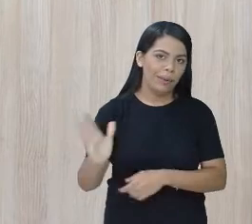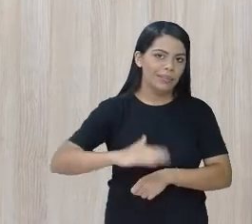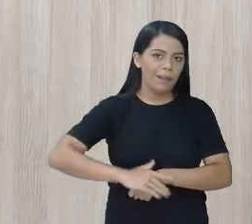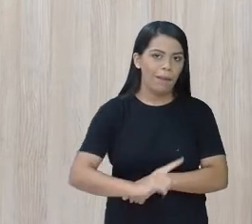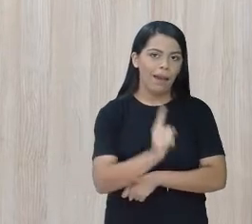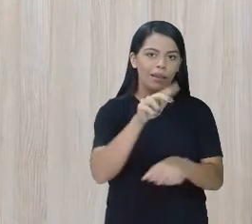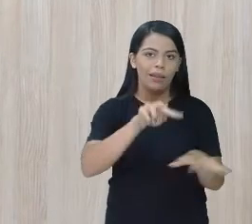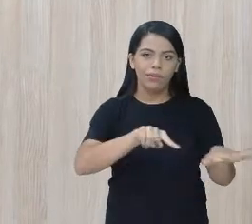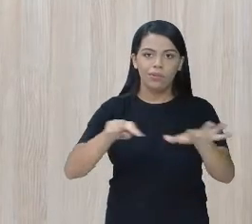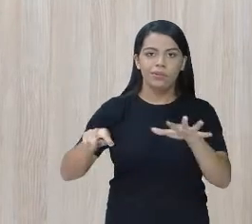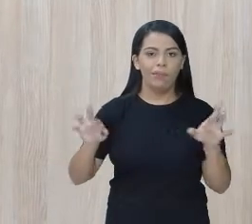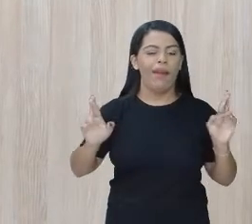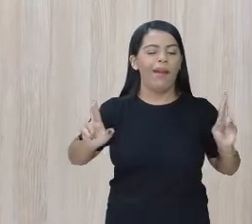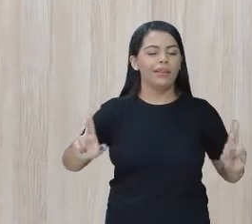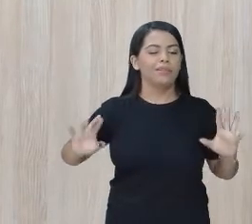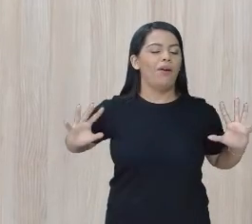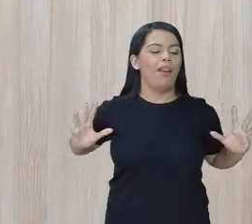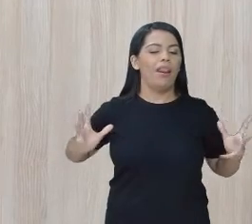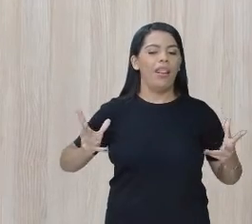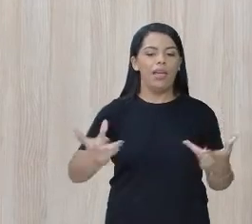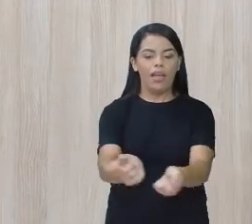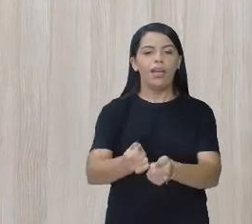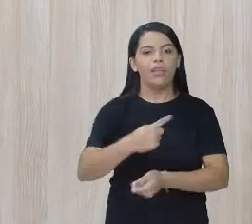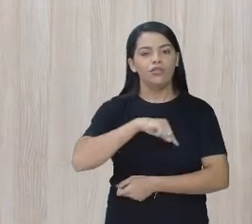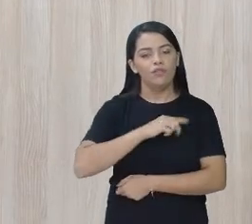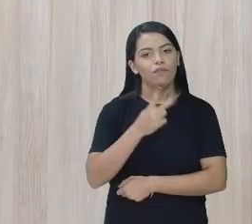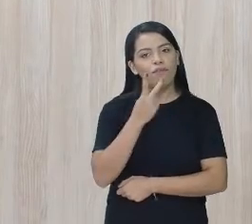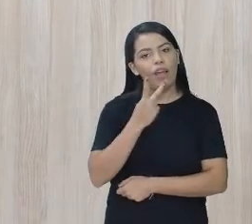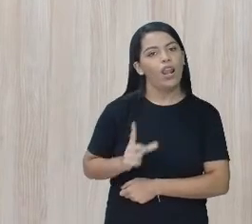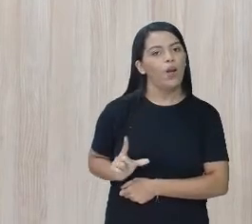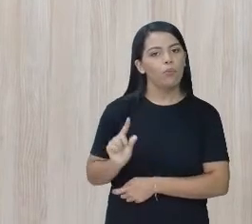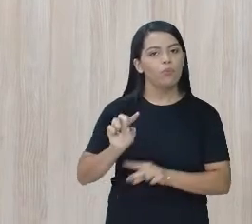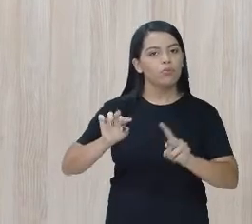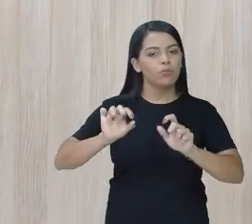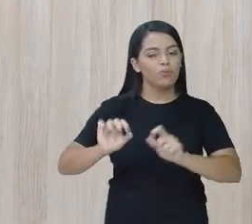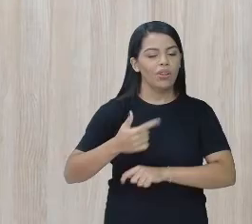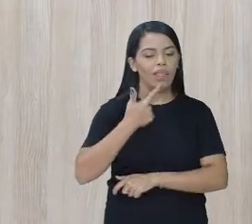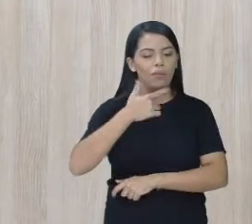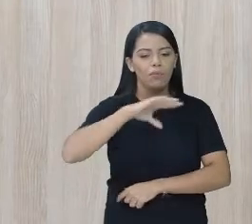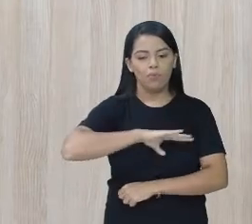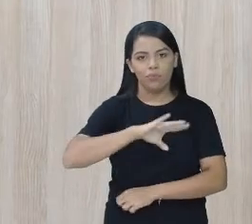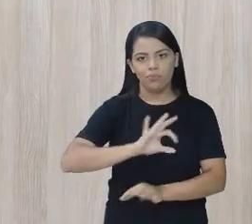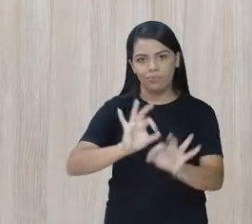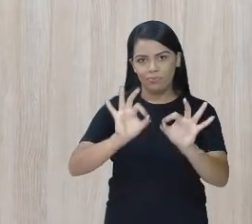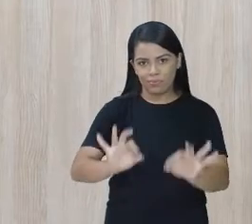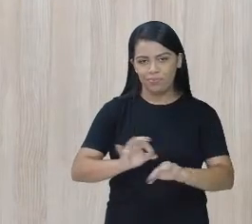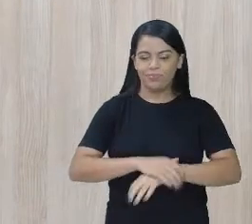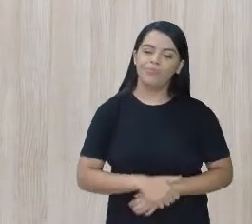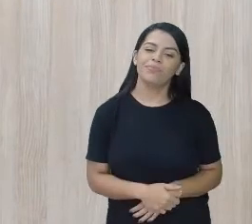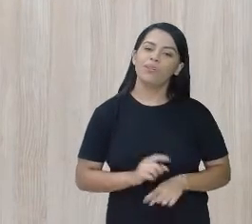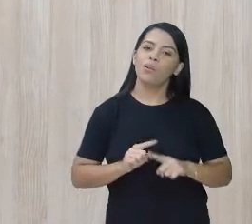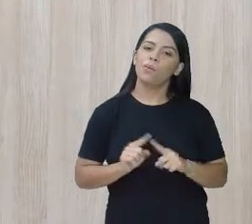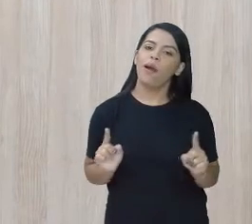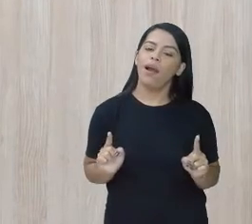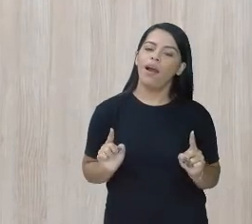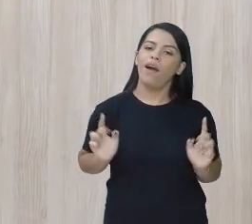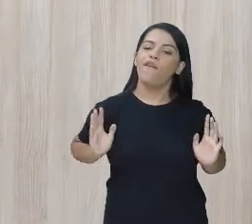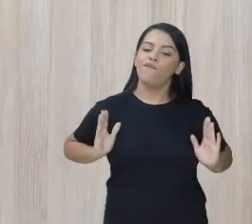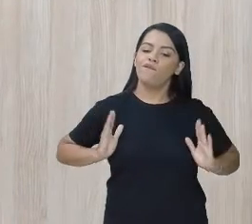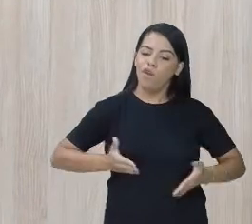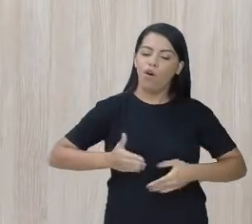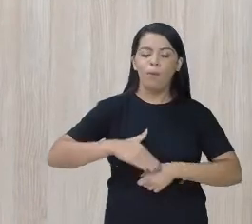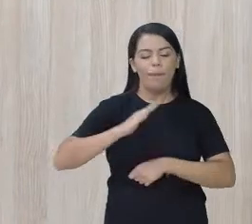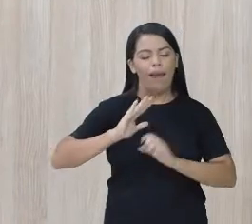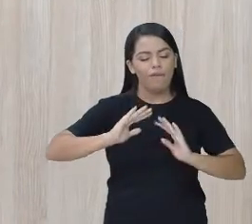seja fantástica e a gente fala um pouquinho de quê, minha gente? De língua portuguesa, né não? Mais especificamente sobre